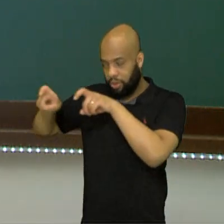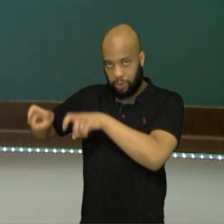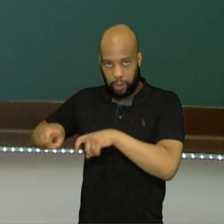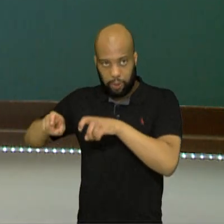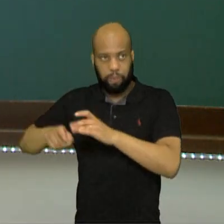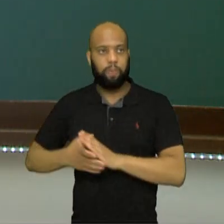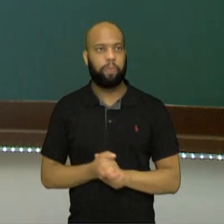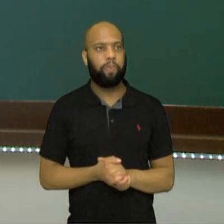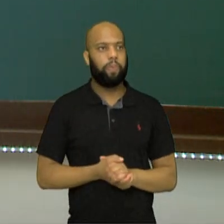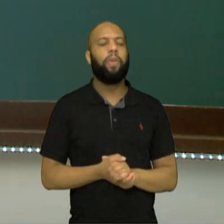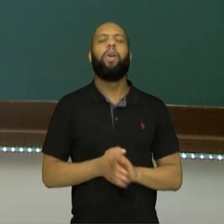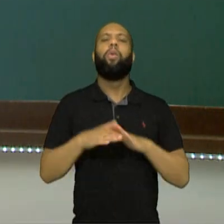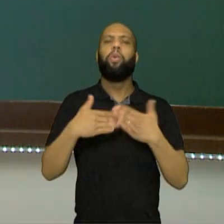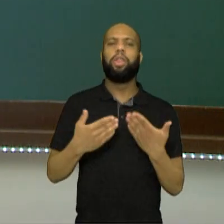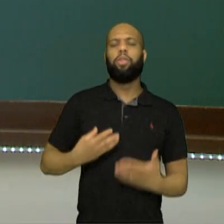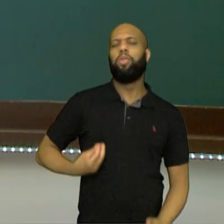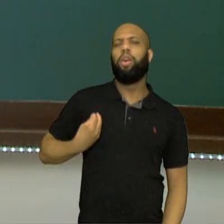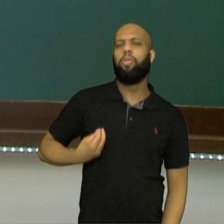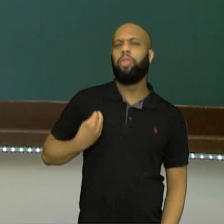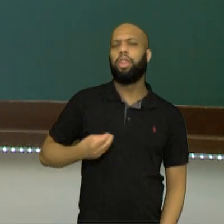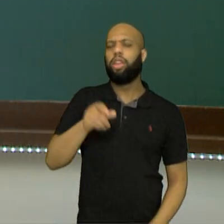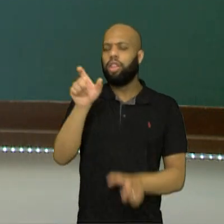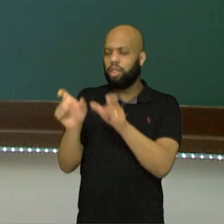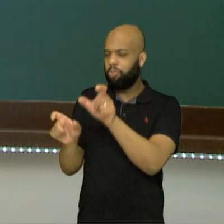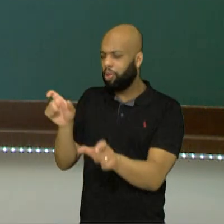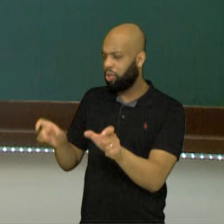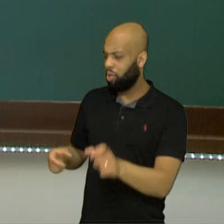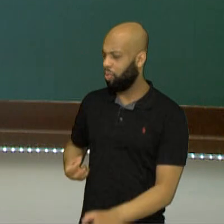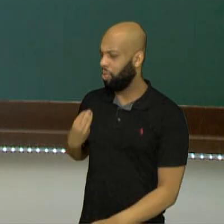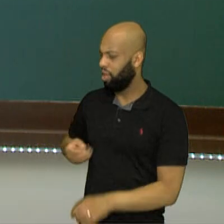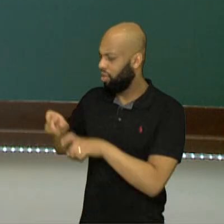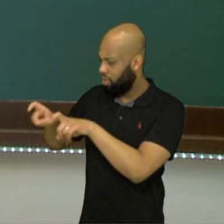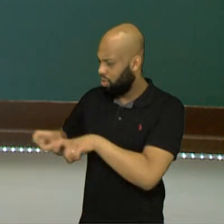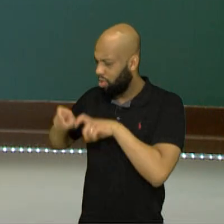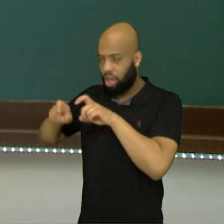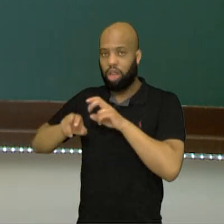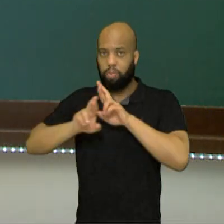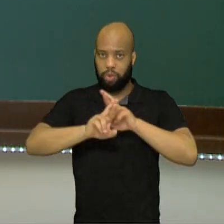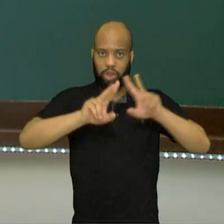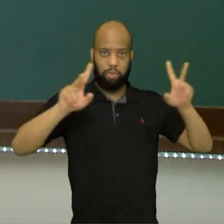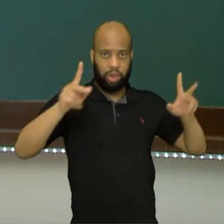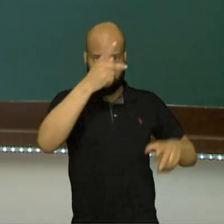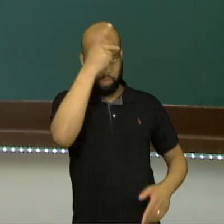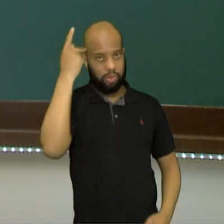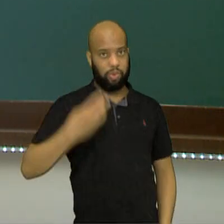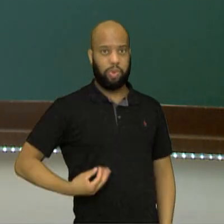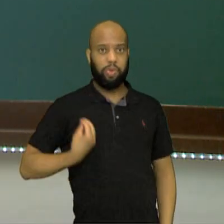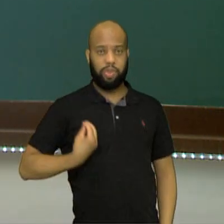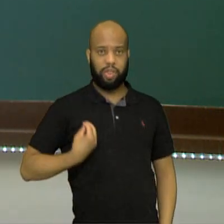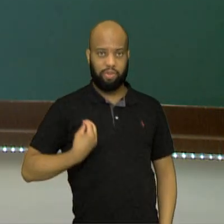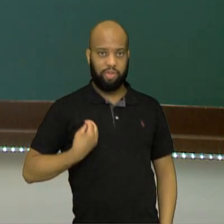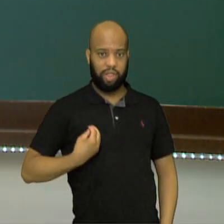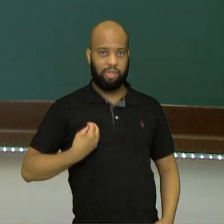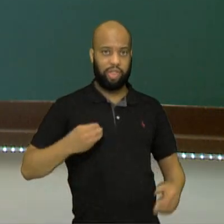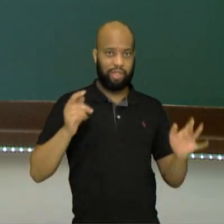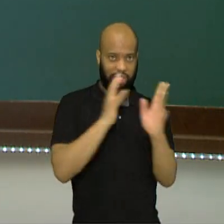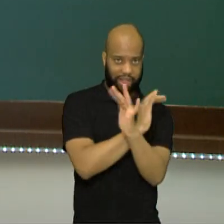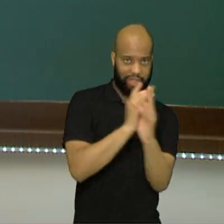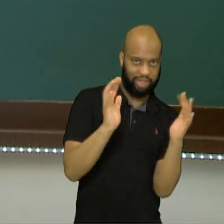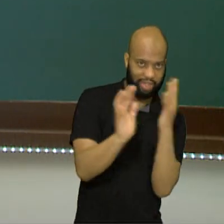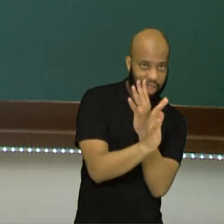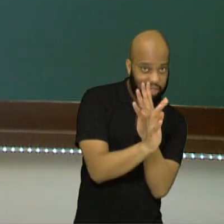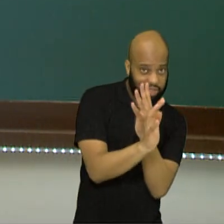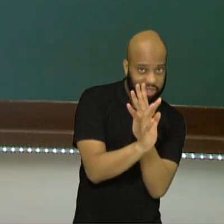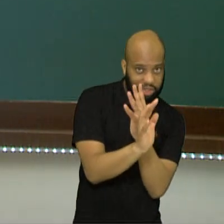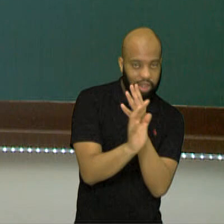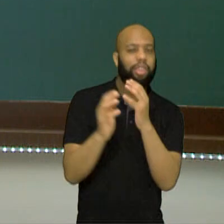rurais, né? E será que a vida das pessoas que moram no campo é muito diferente da vida de quem mora na cidade? Essa vai ser uma reflexão que eu vou deixar para